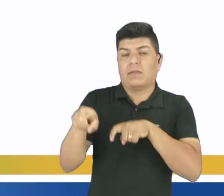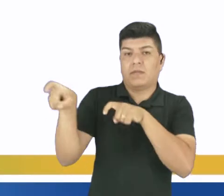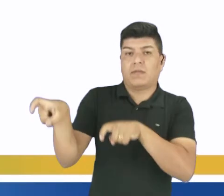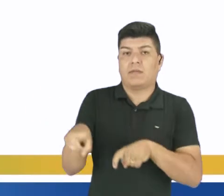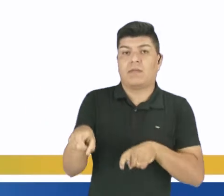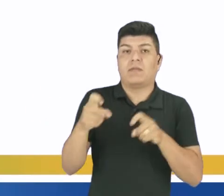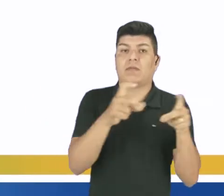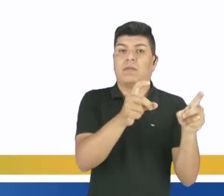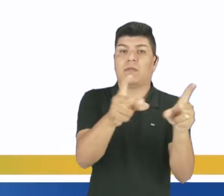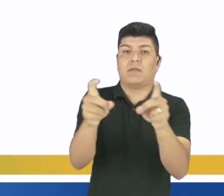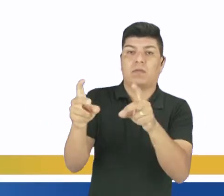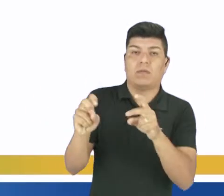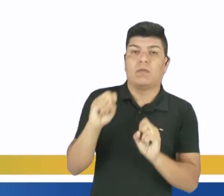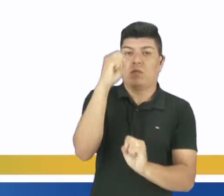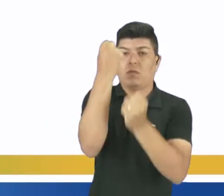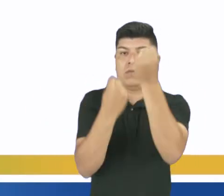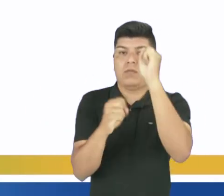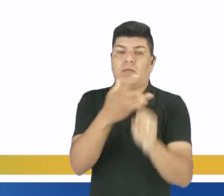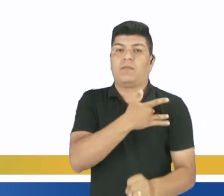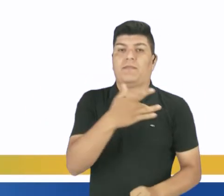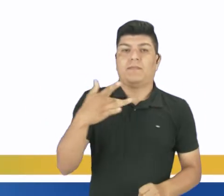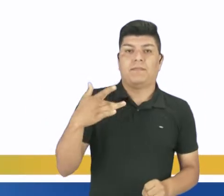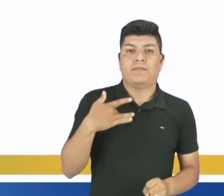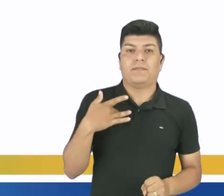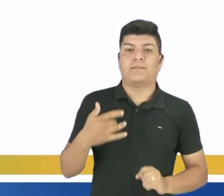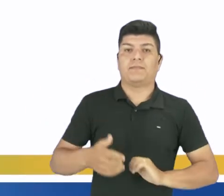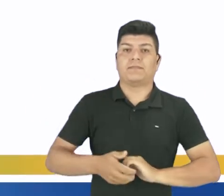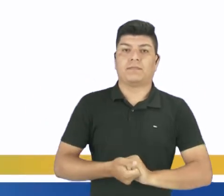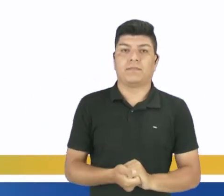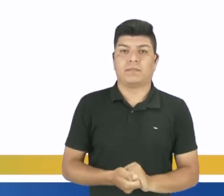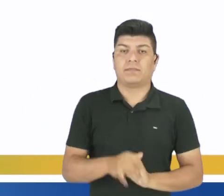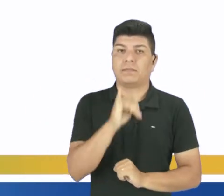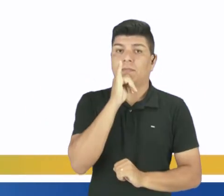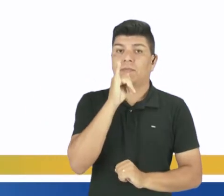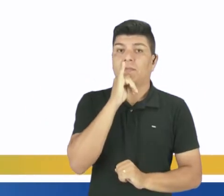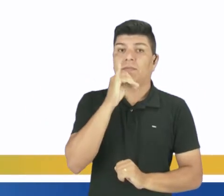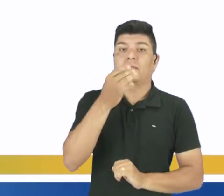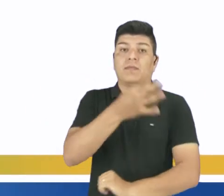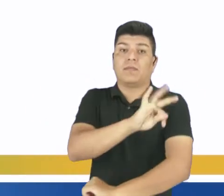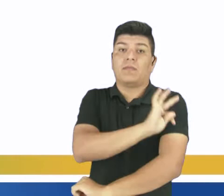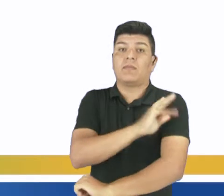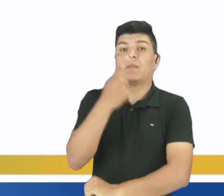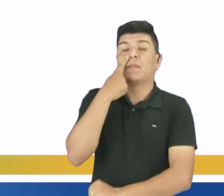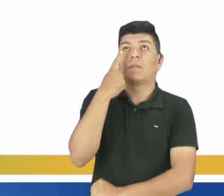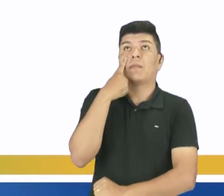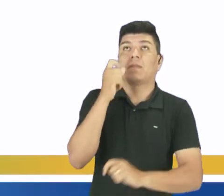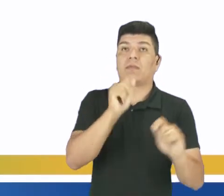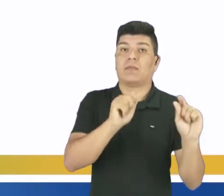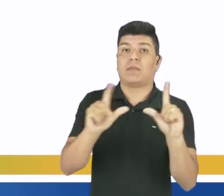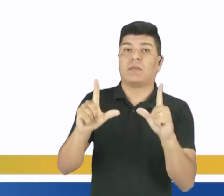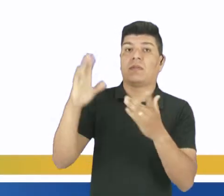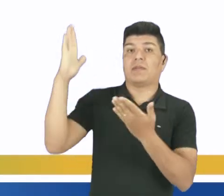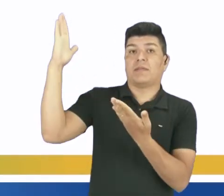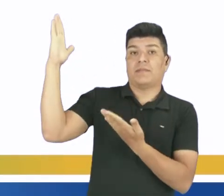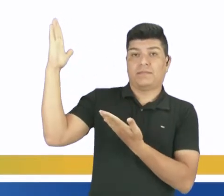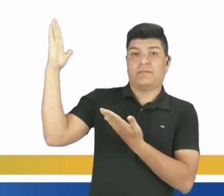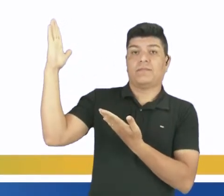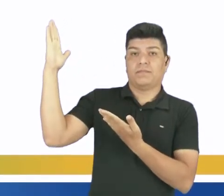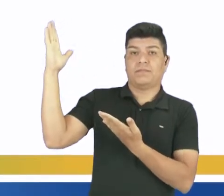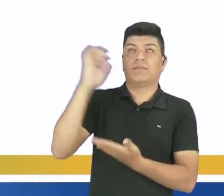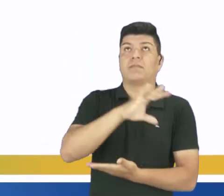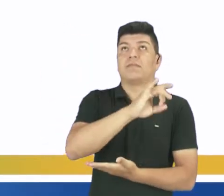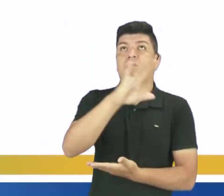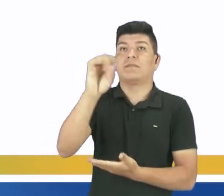agropecuária, comércio, indústria e saúde. Exemplo de técnica, veja aí nas artes marciais, cada um